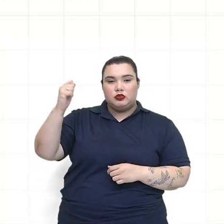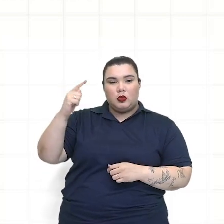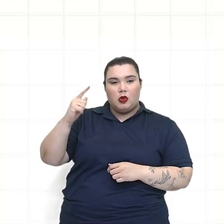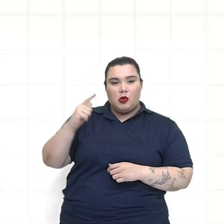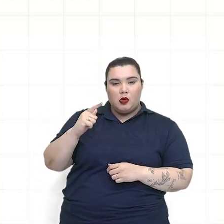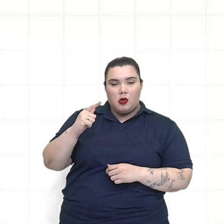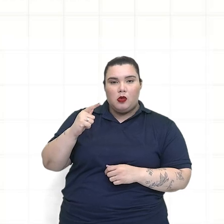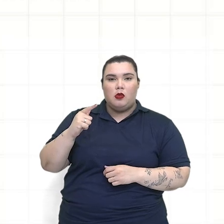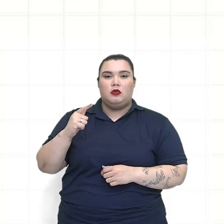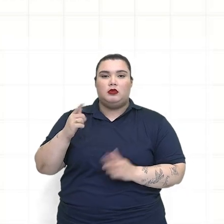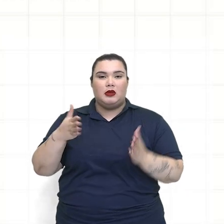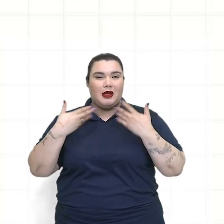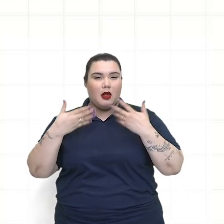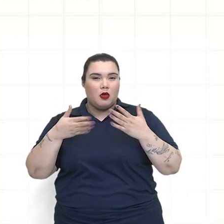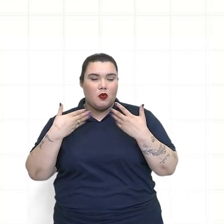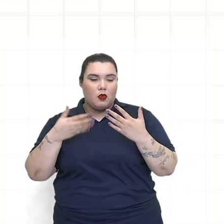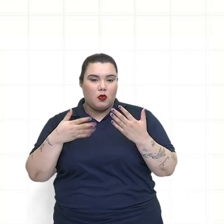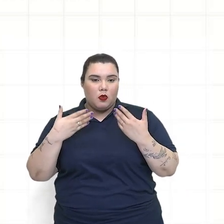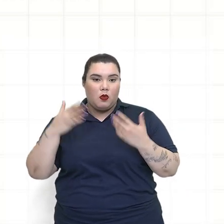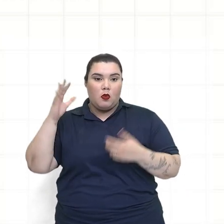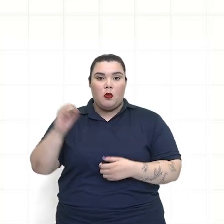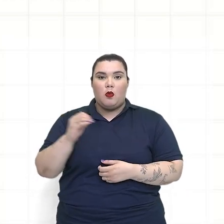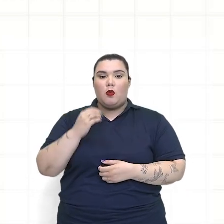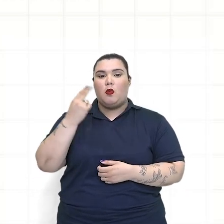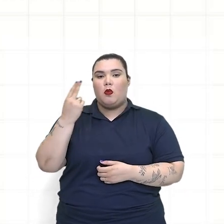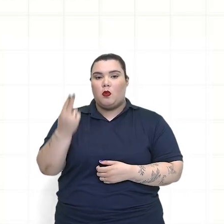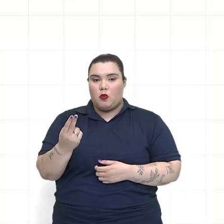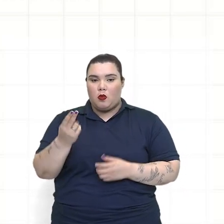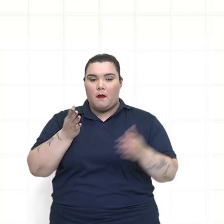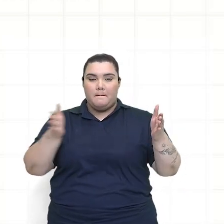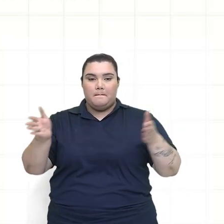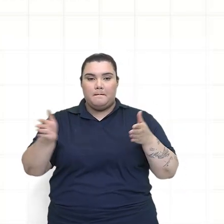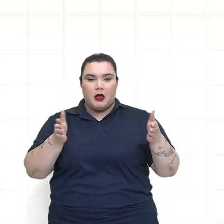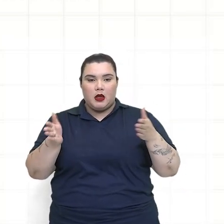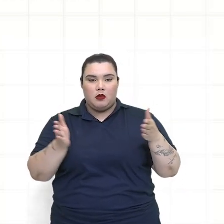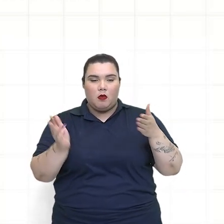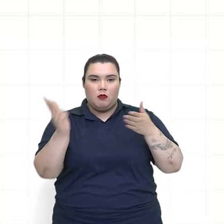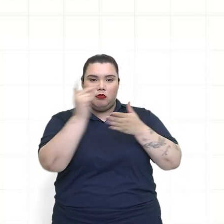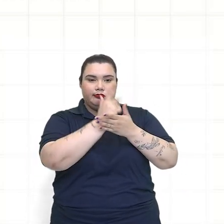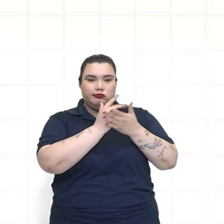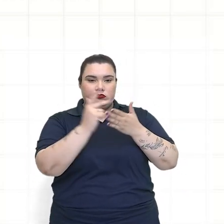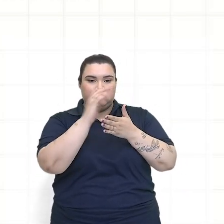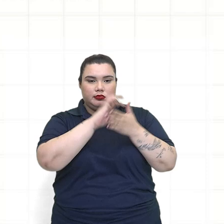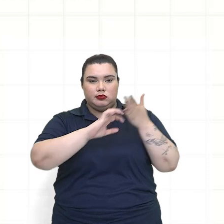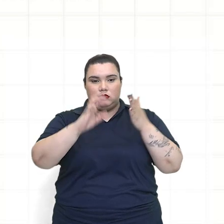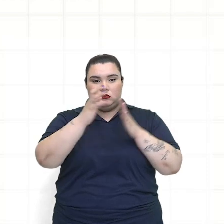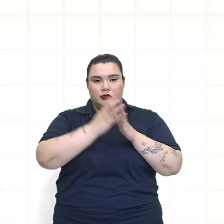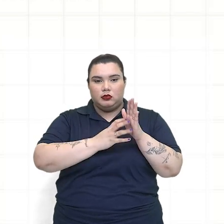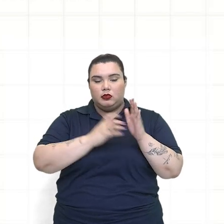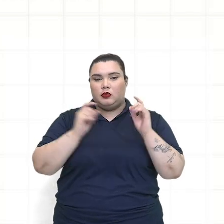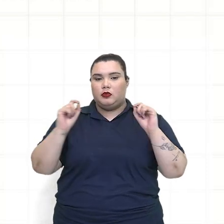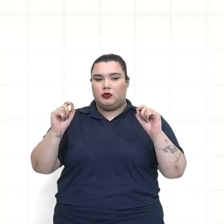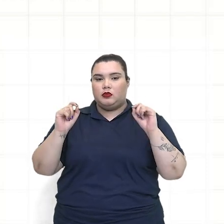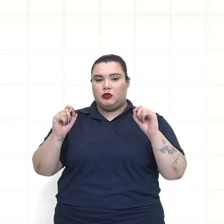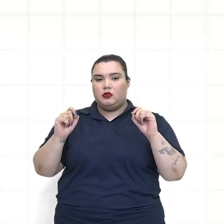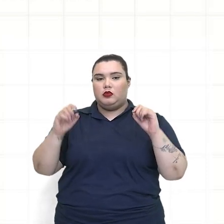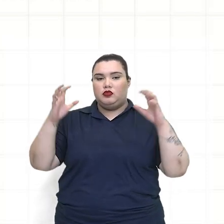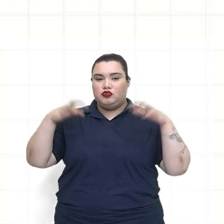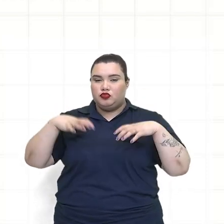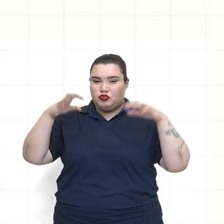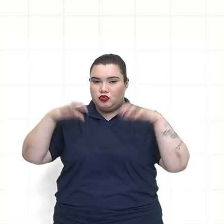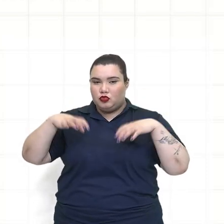tinha uma maior incidência de sol, ou um período, né, na pedra que registrasse um tempo